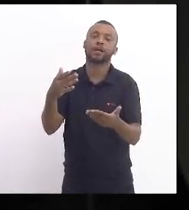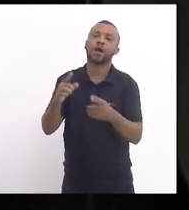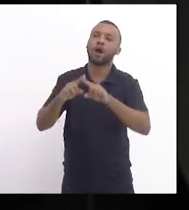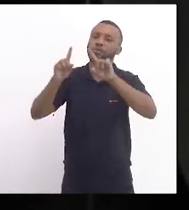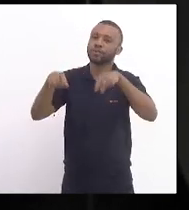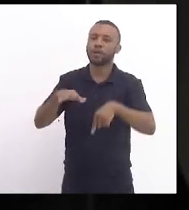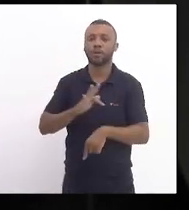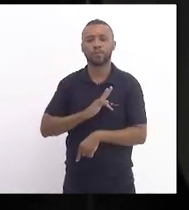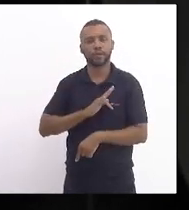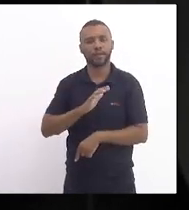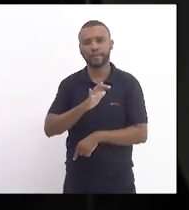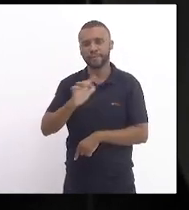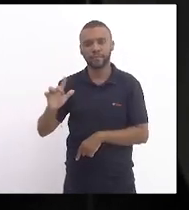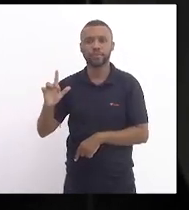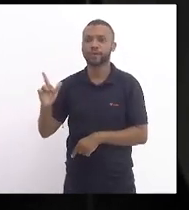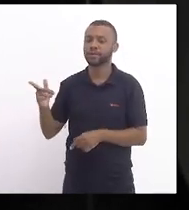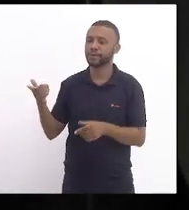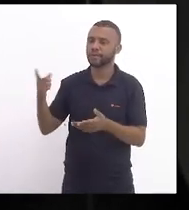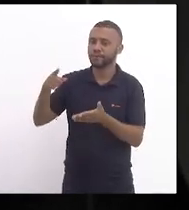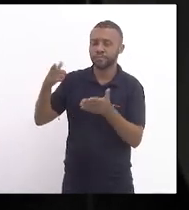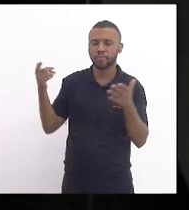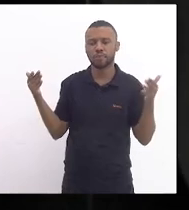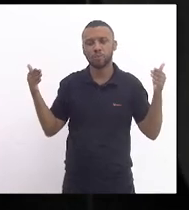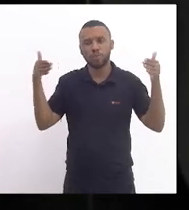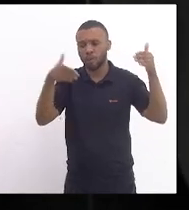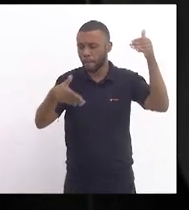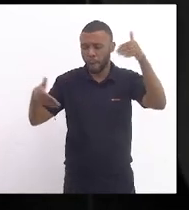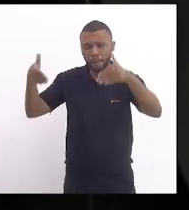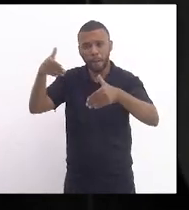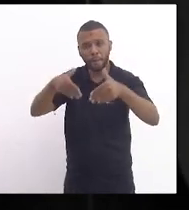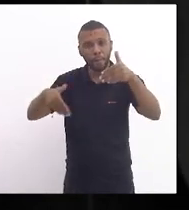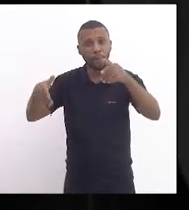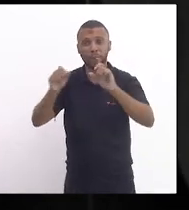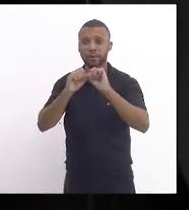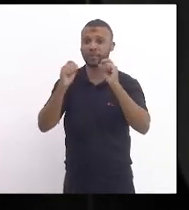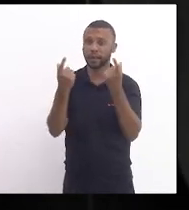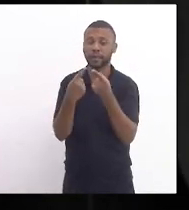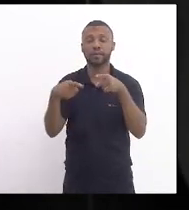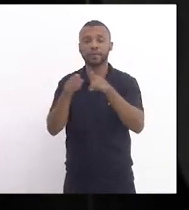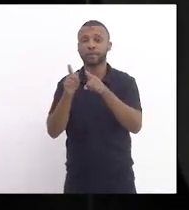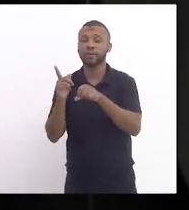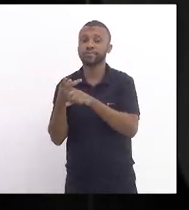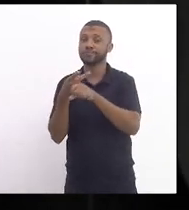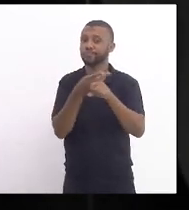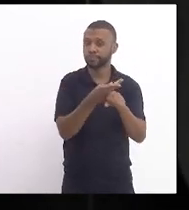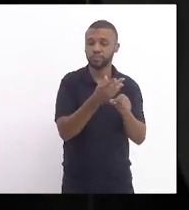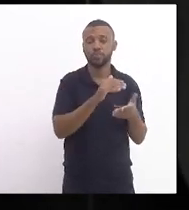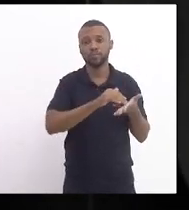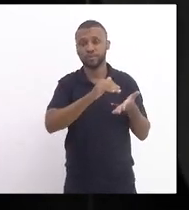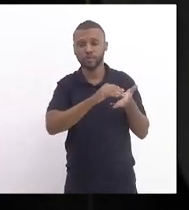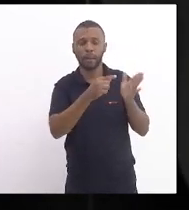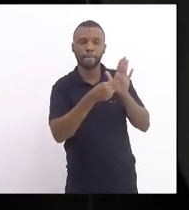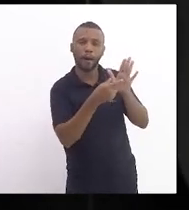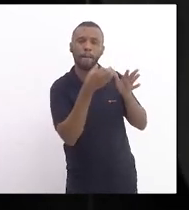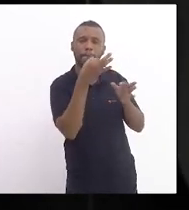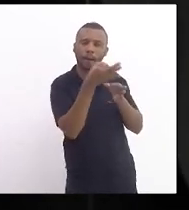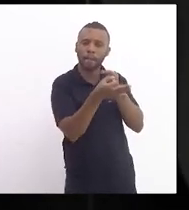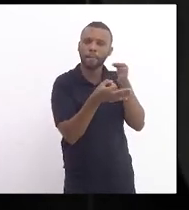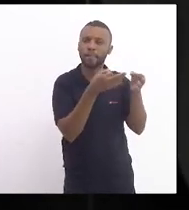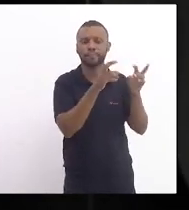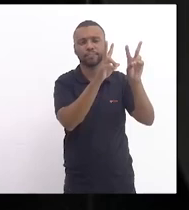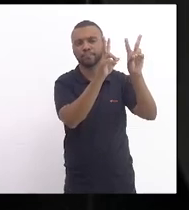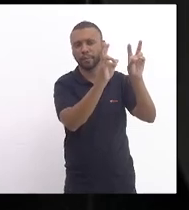que estiveram nessa casa e nos nossos gabinetes apresentando as suas sugestões